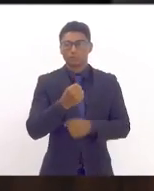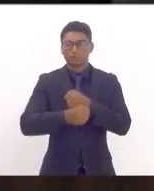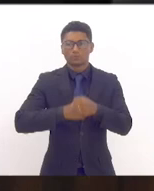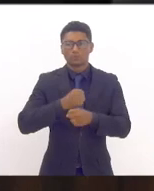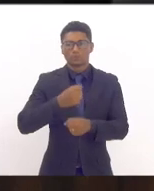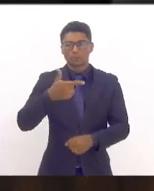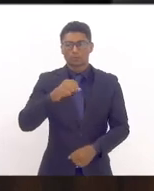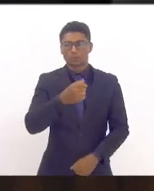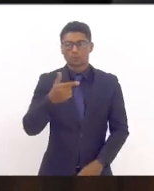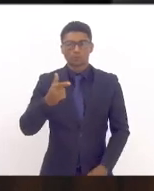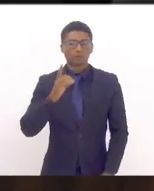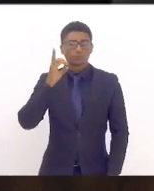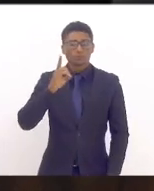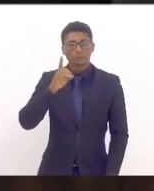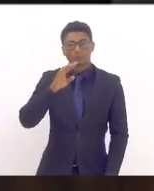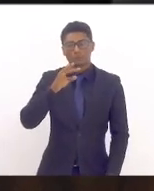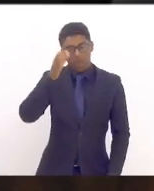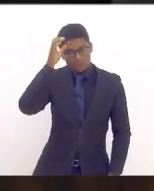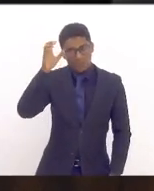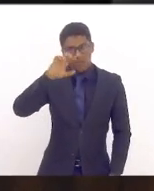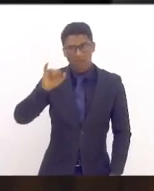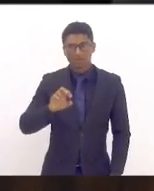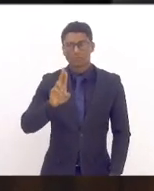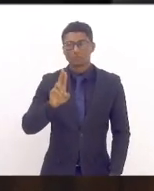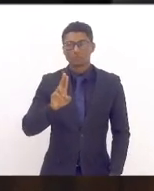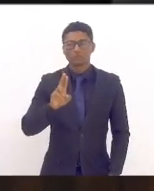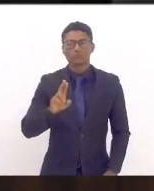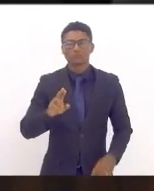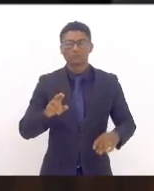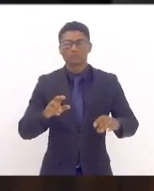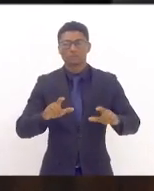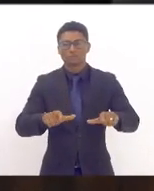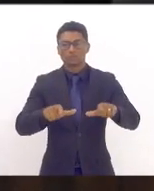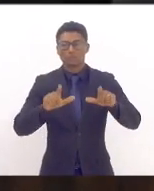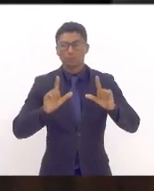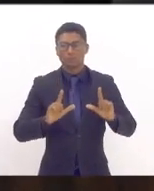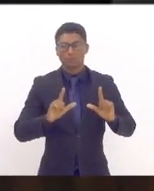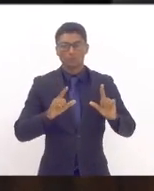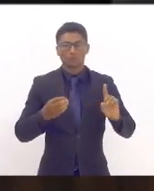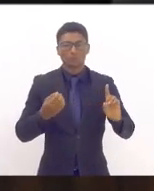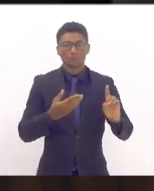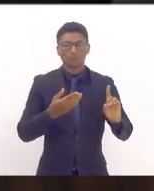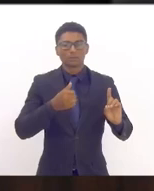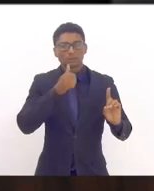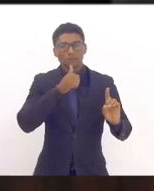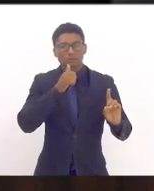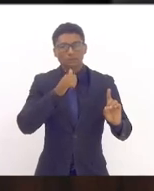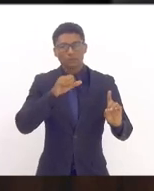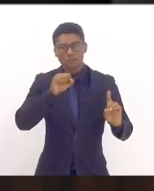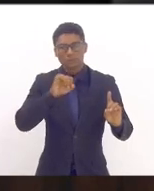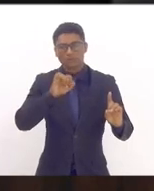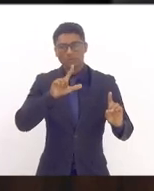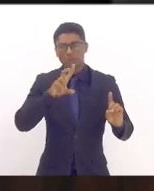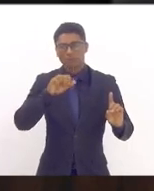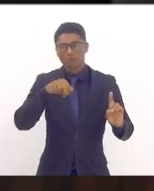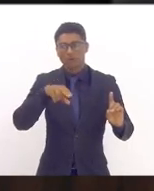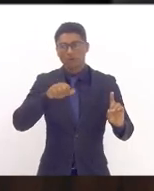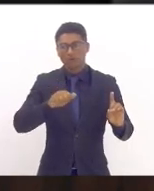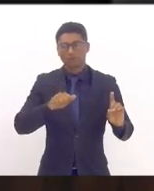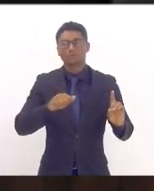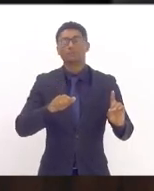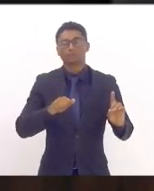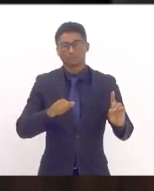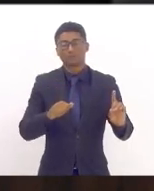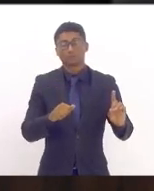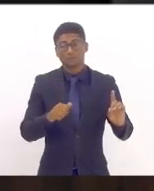deputada tia Ju concede o diploma Tiana sem sucesso a senhora Silvana do Monte Moreira parecida comissão de normas internas